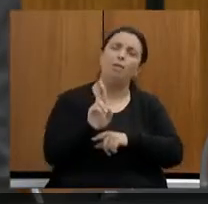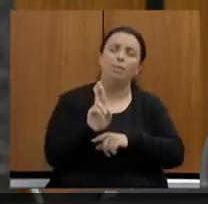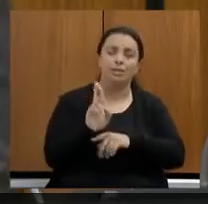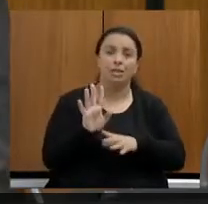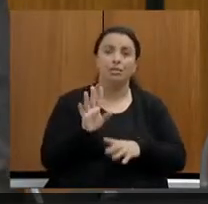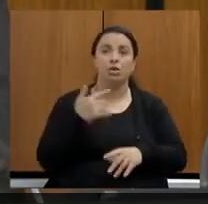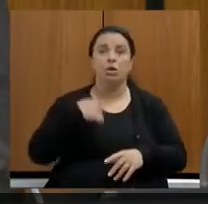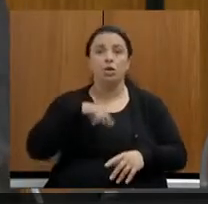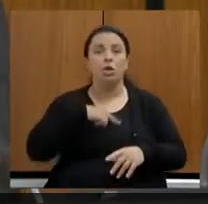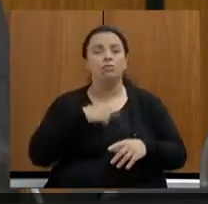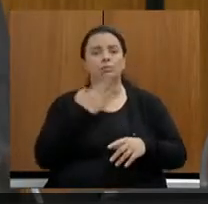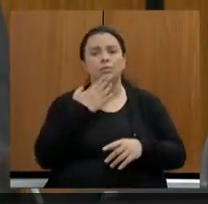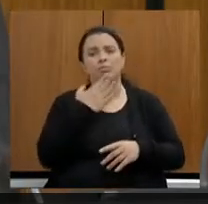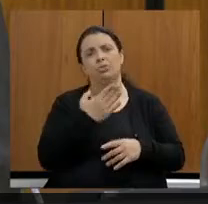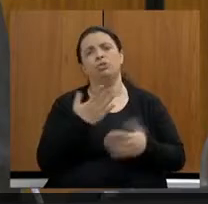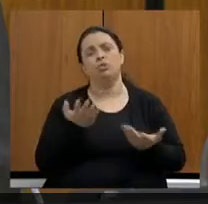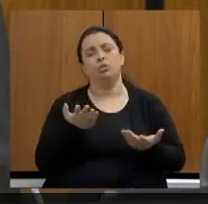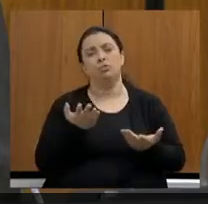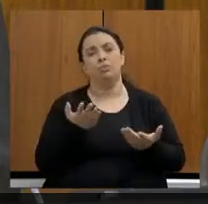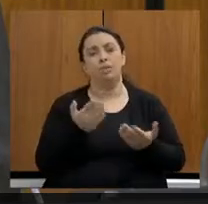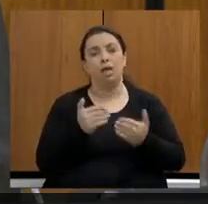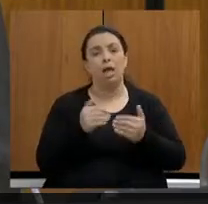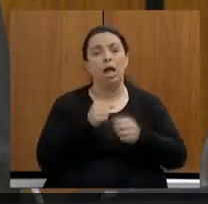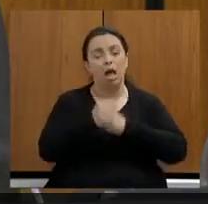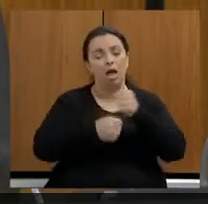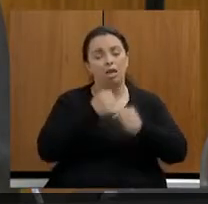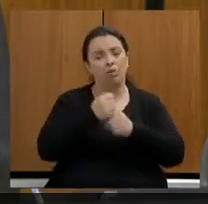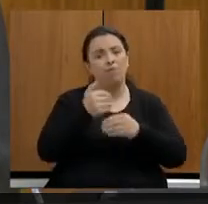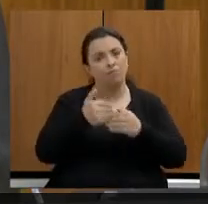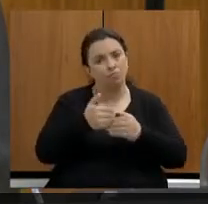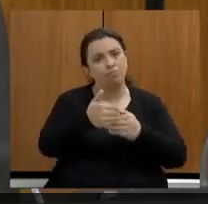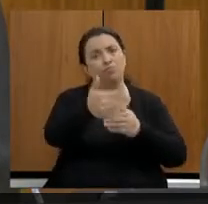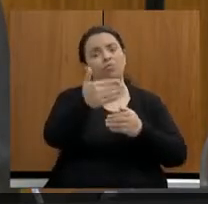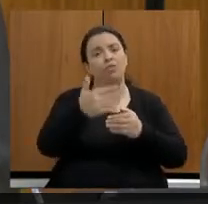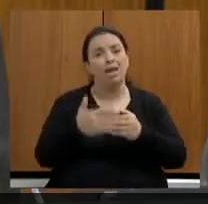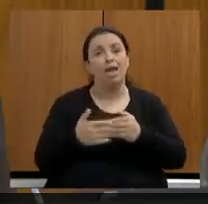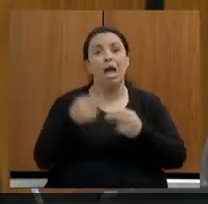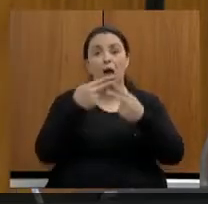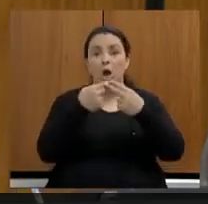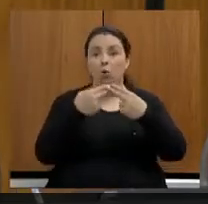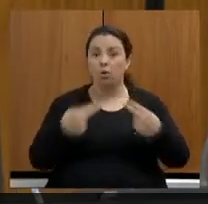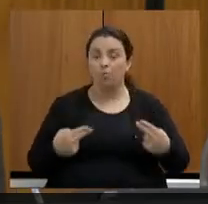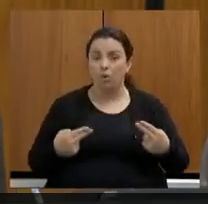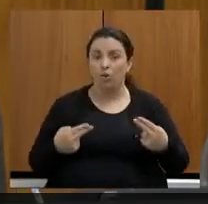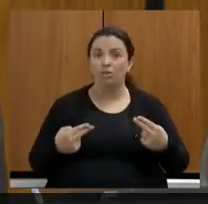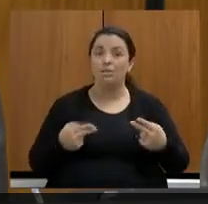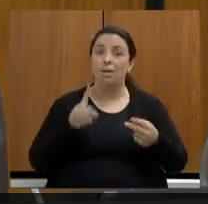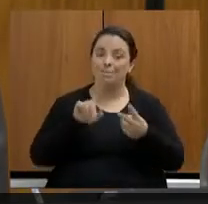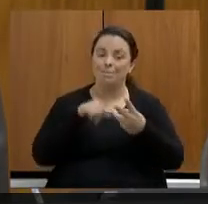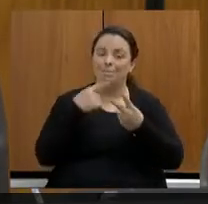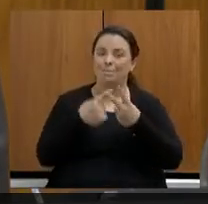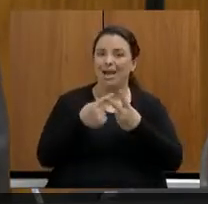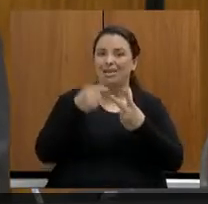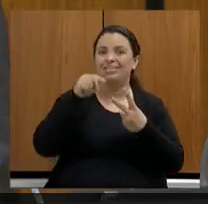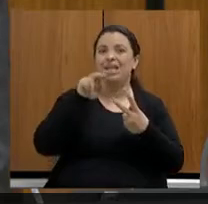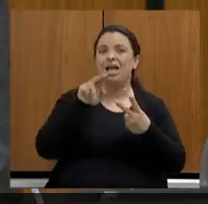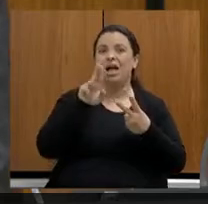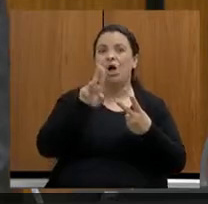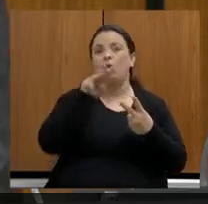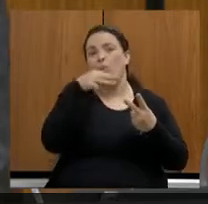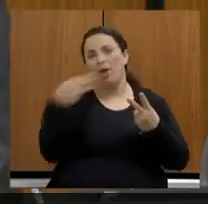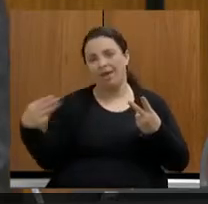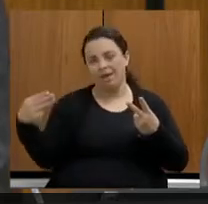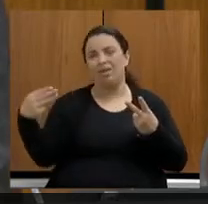para que a partir do ano que vem Professora Júlia é a unimontes e a wing também que alguma outra grande